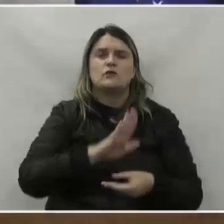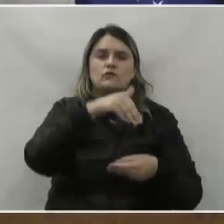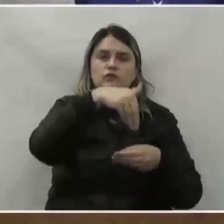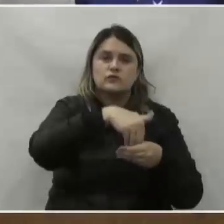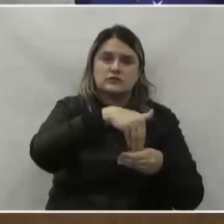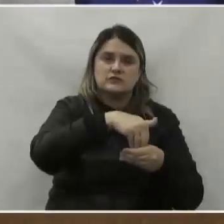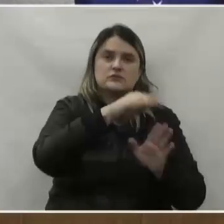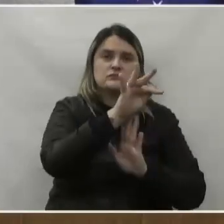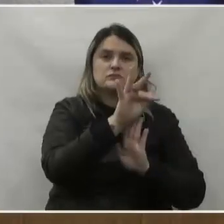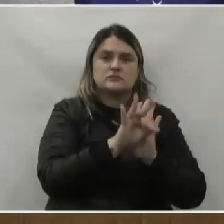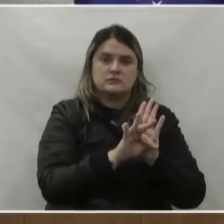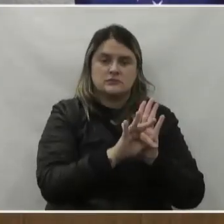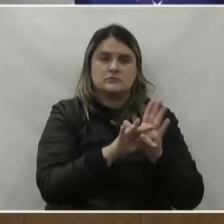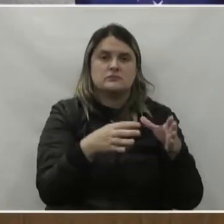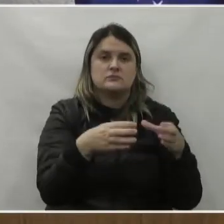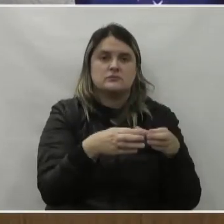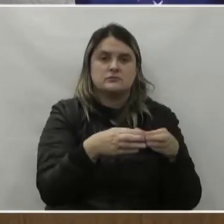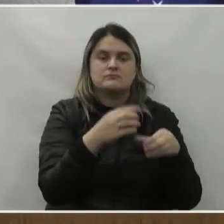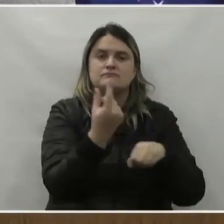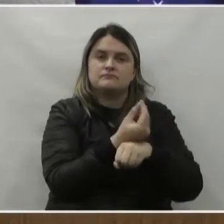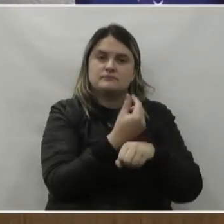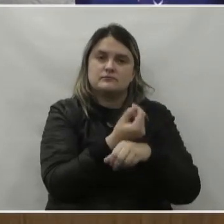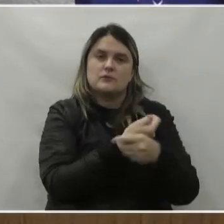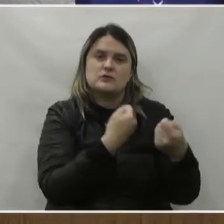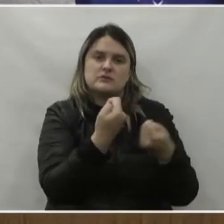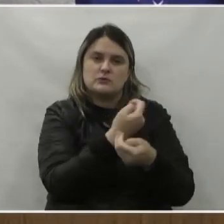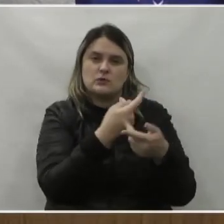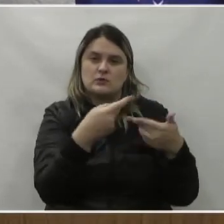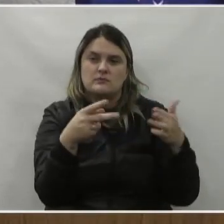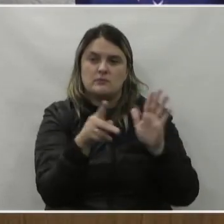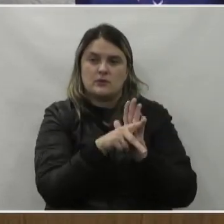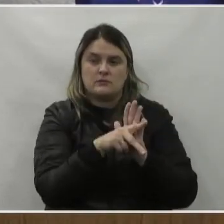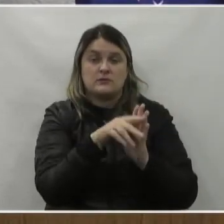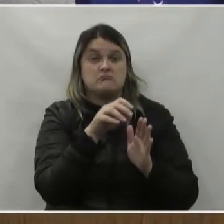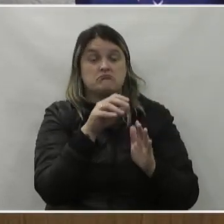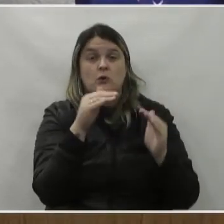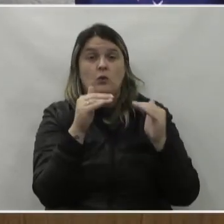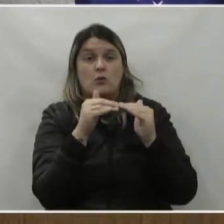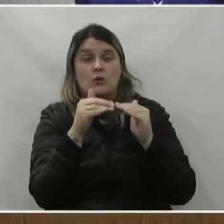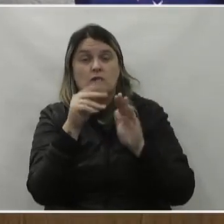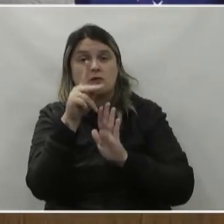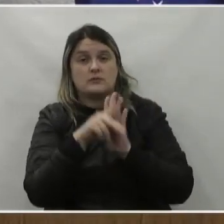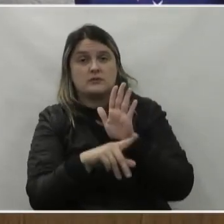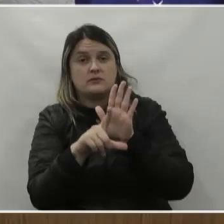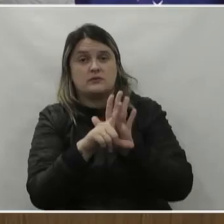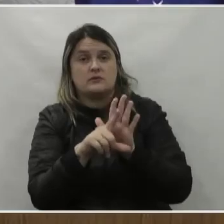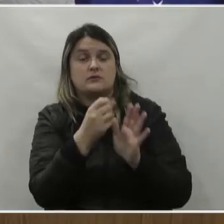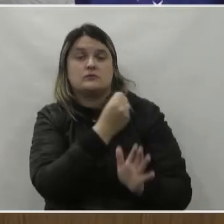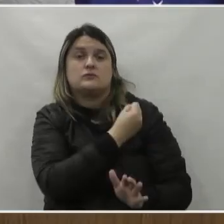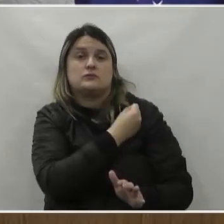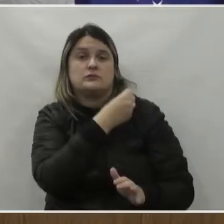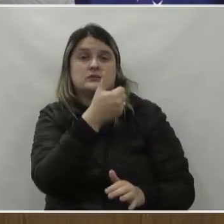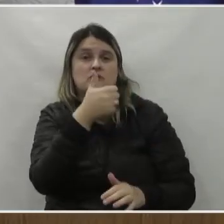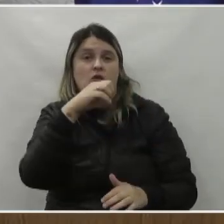Votação do parecer fundamentado da Comissão de Finanças, Orçamento e Patrimônio, favorável ao projeto de lei ordinária